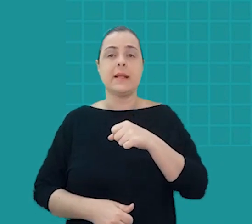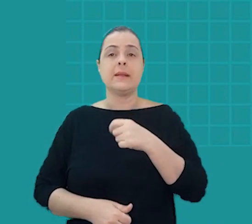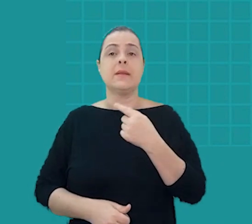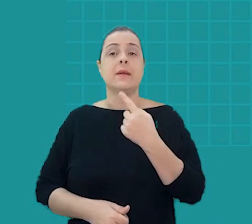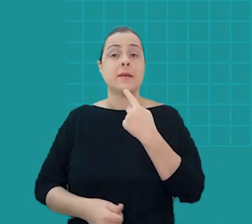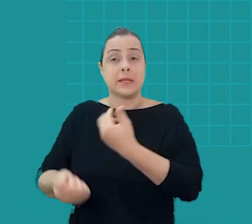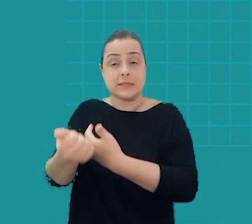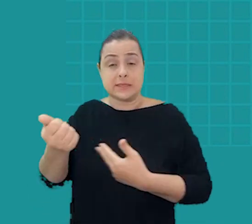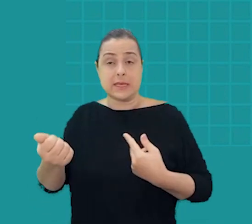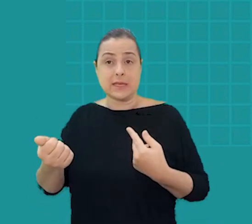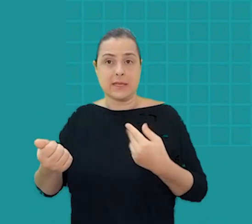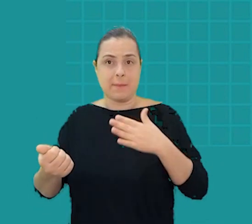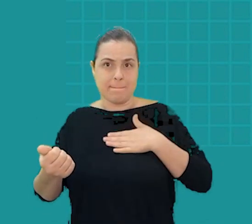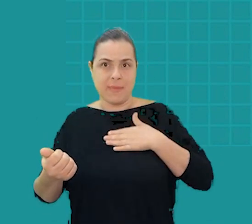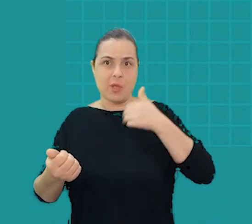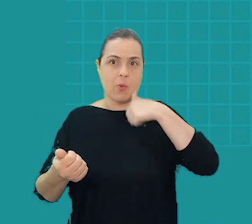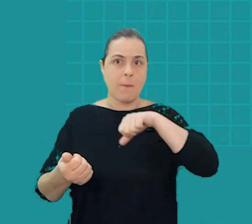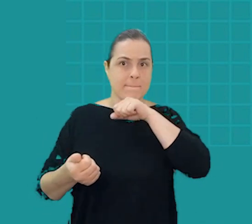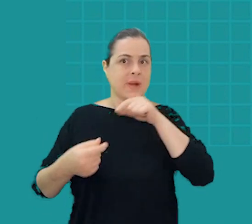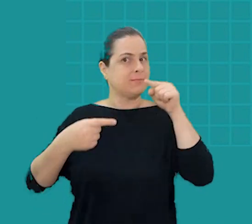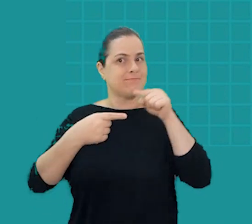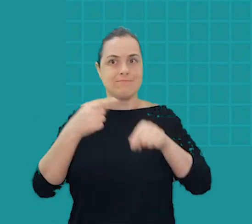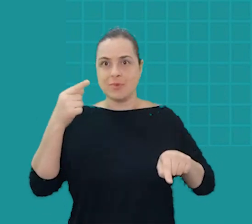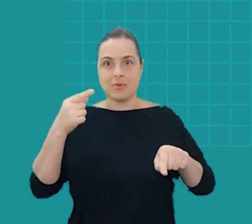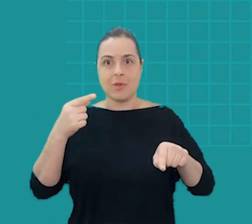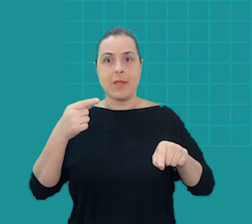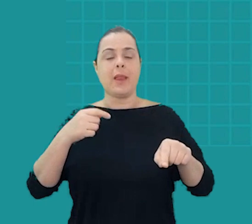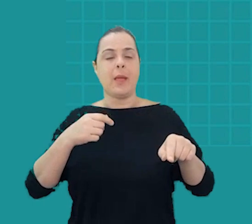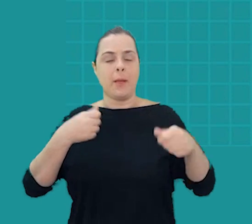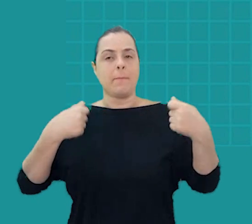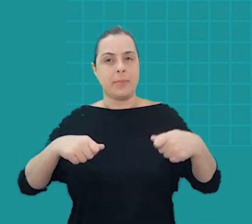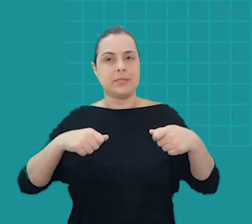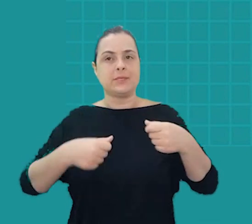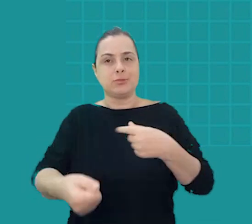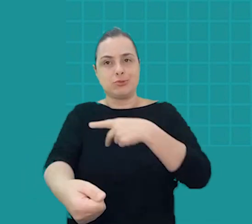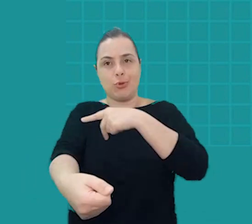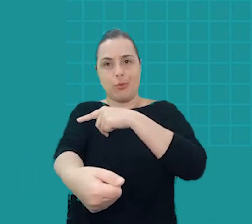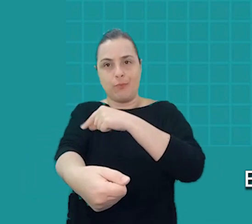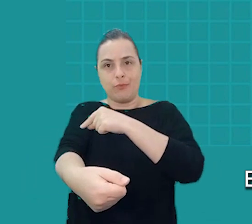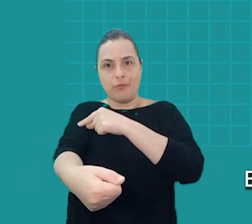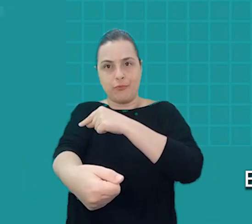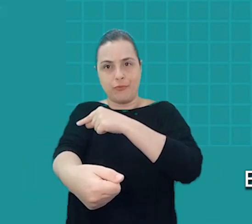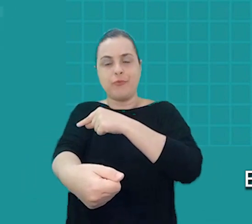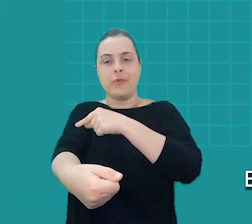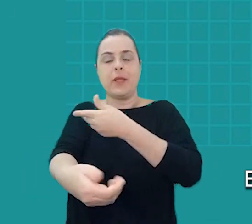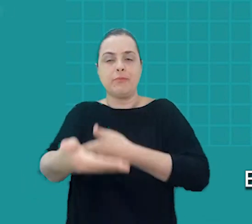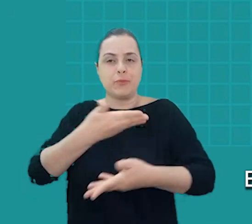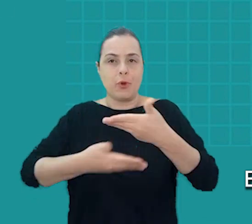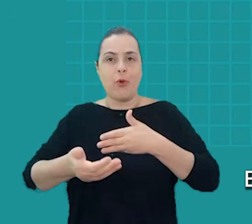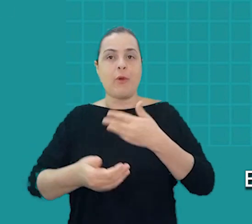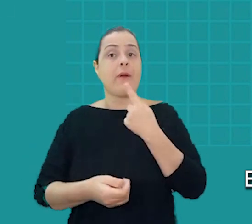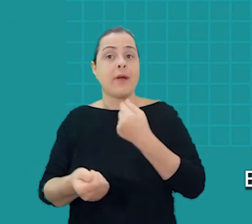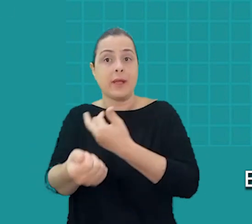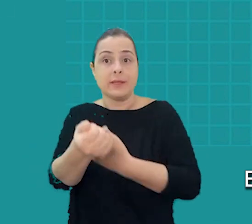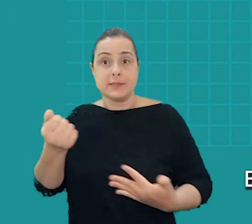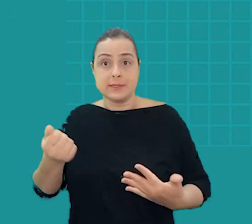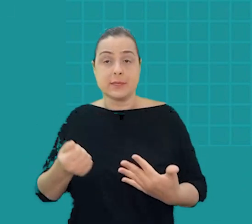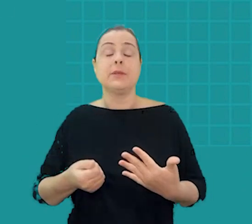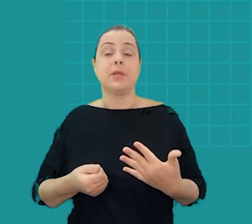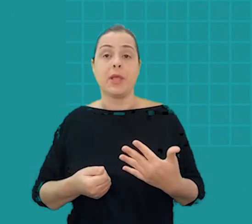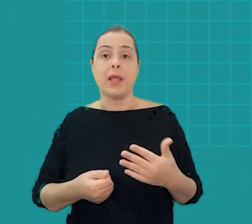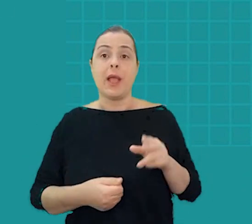de troca do meu sangue. Fiquei 3 meses lá na UTI e tal, então ela não sabia que eu nasci